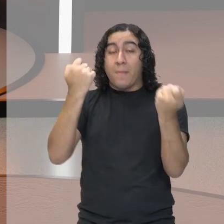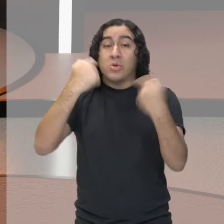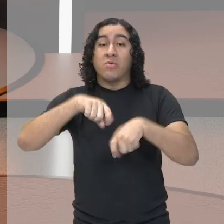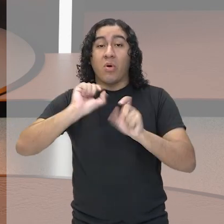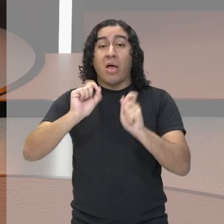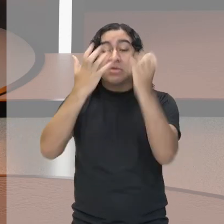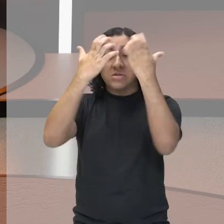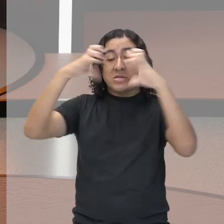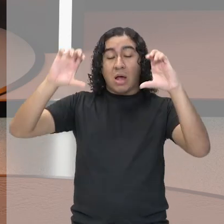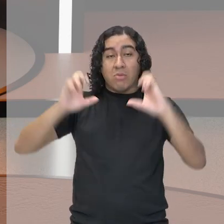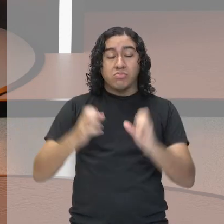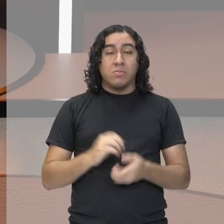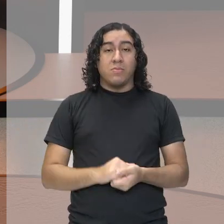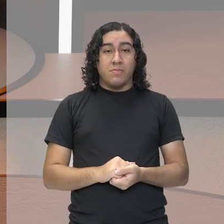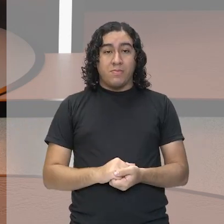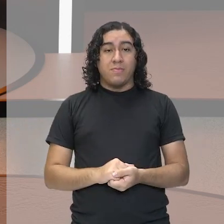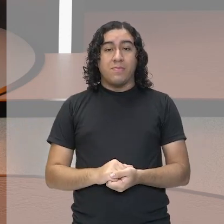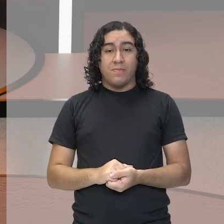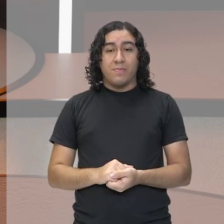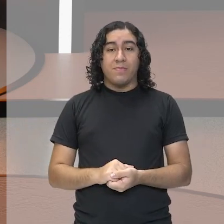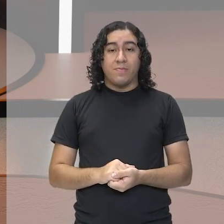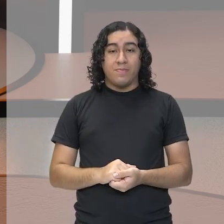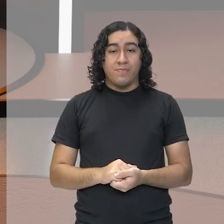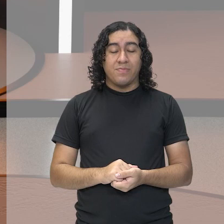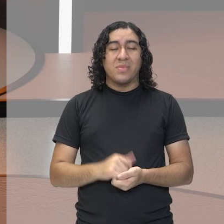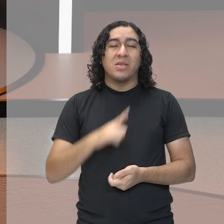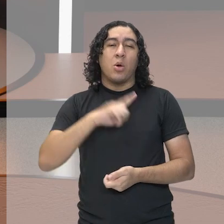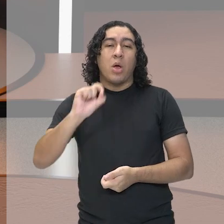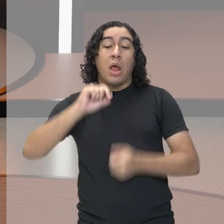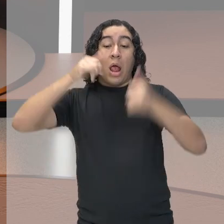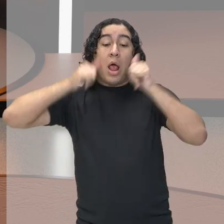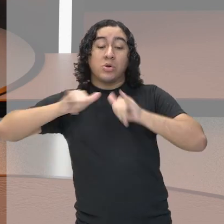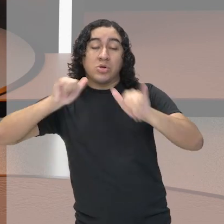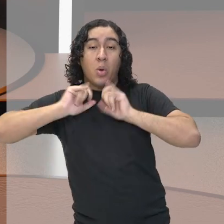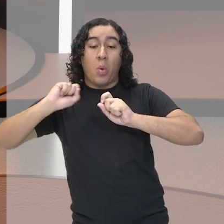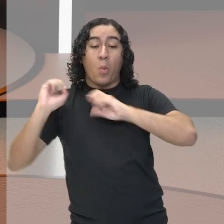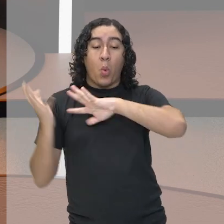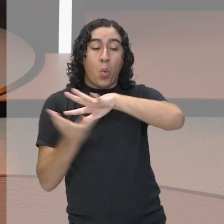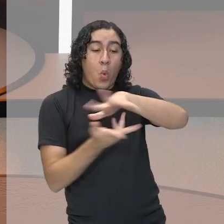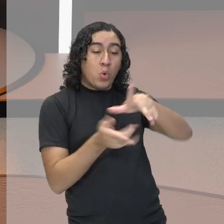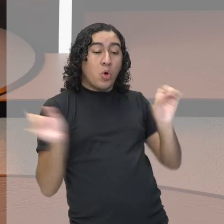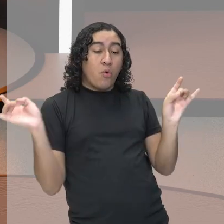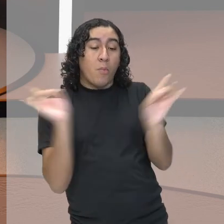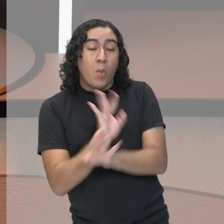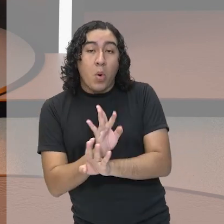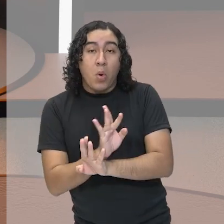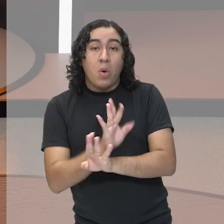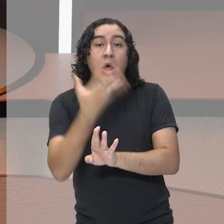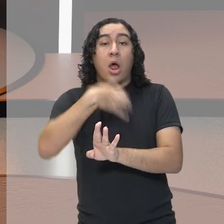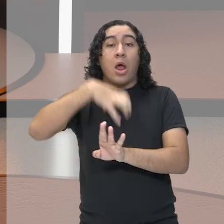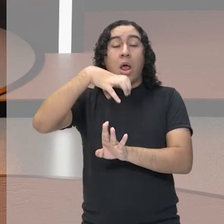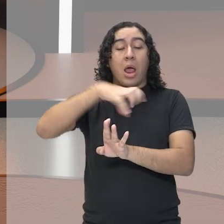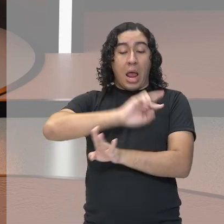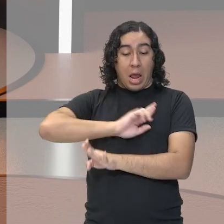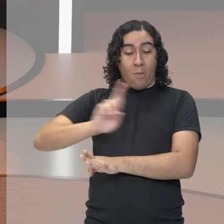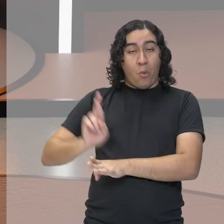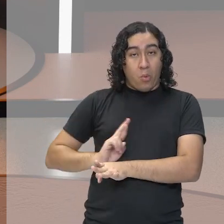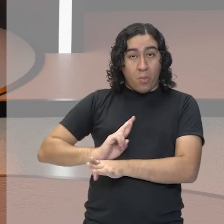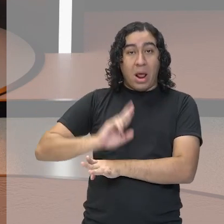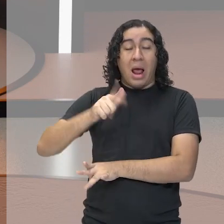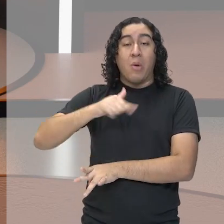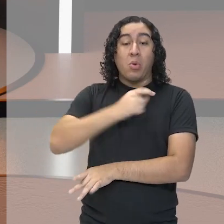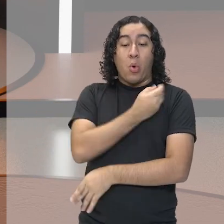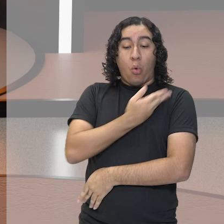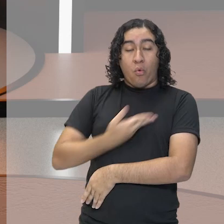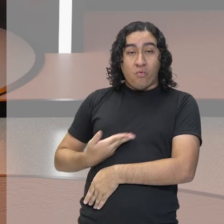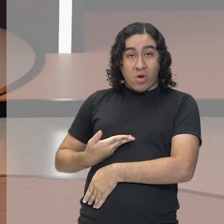discurso fatalista, anunciando o fim do mundo, e tratava a república como um governo indigno por ser